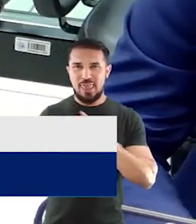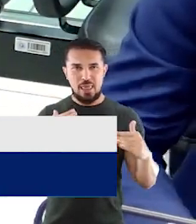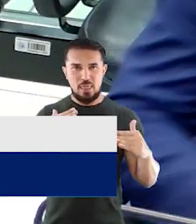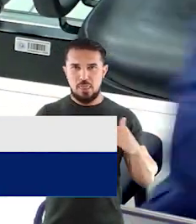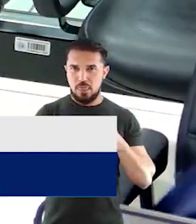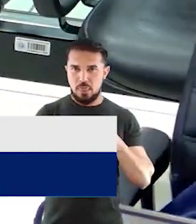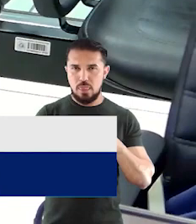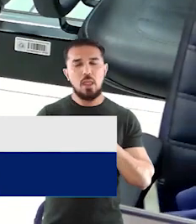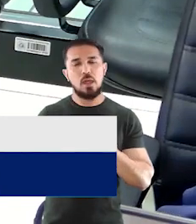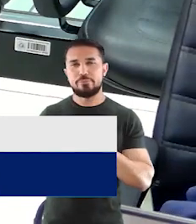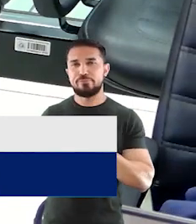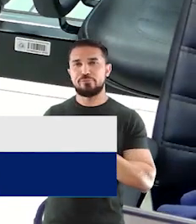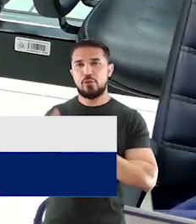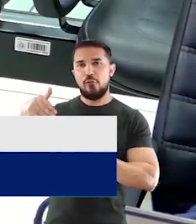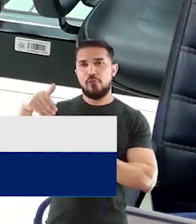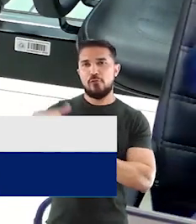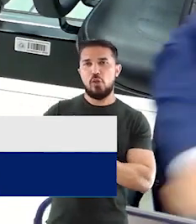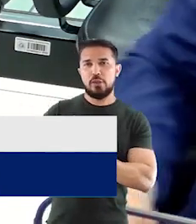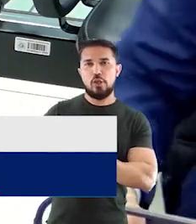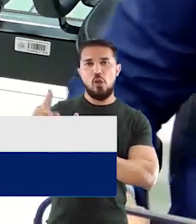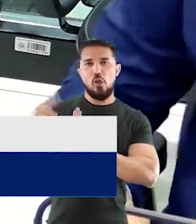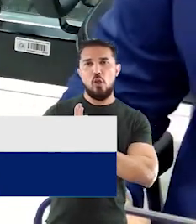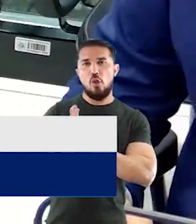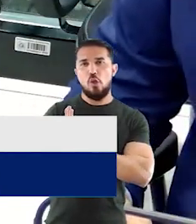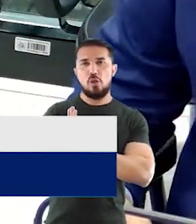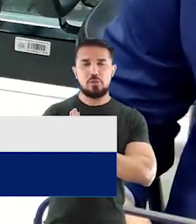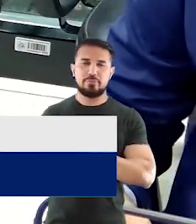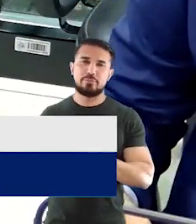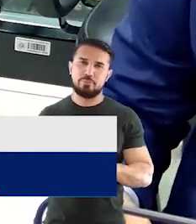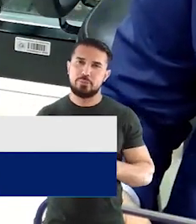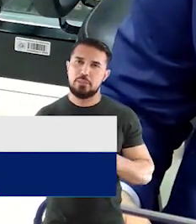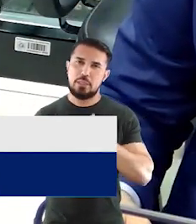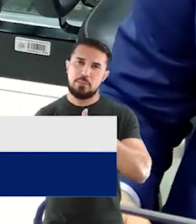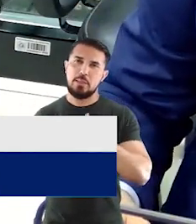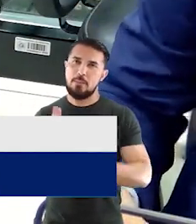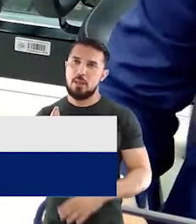gente possa prosseguir com esse projeto, porque eu acho que já basta o que nós temos da BRK em Araguaína.